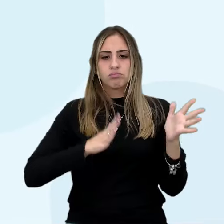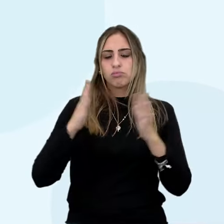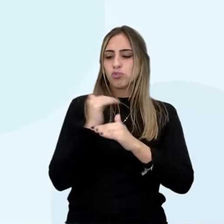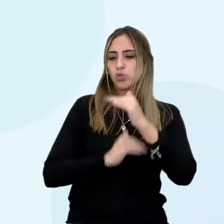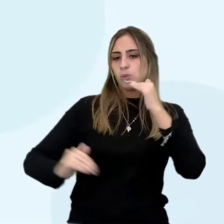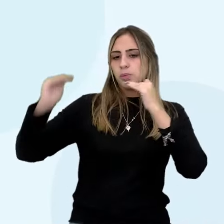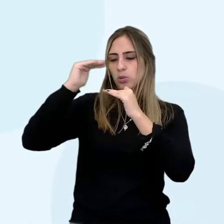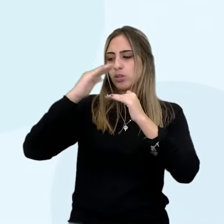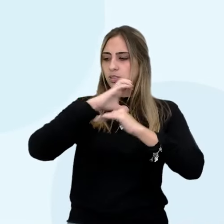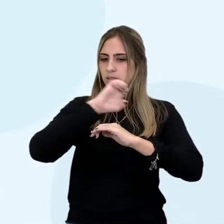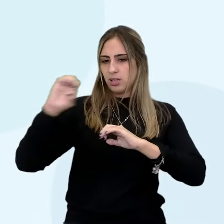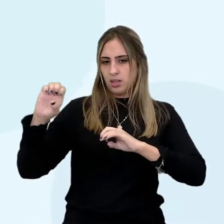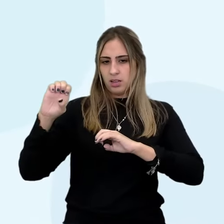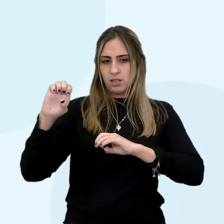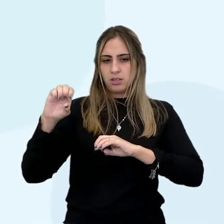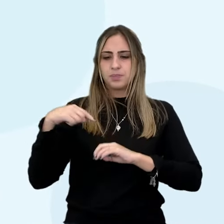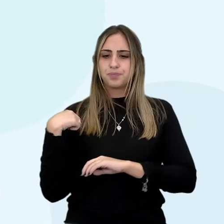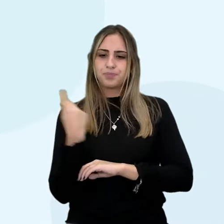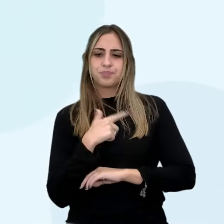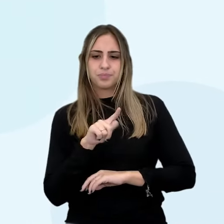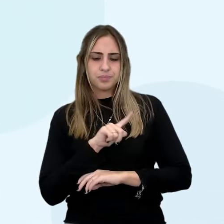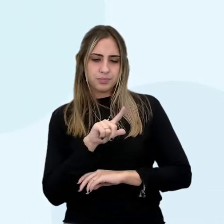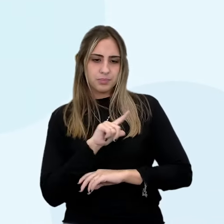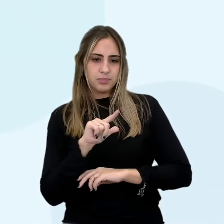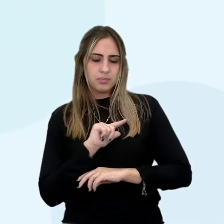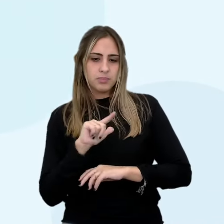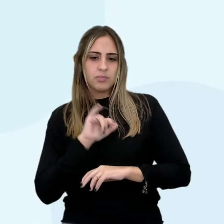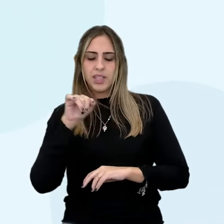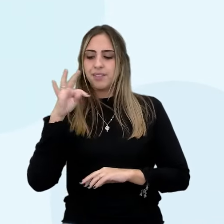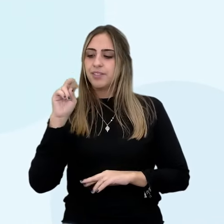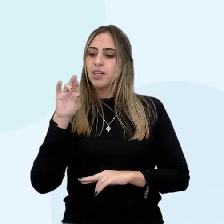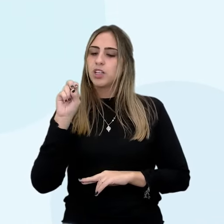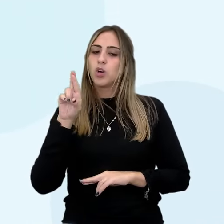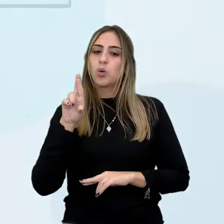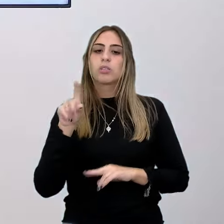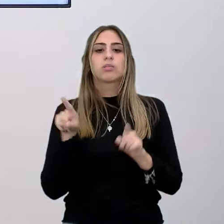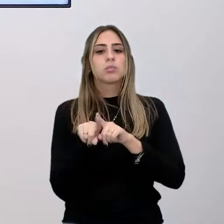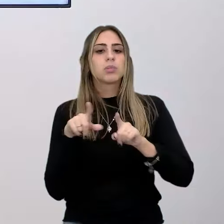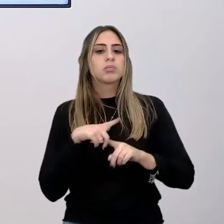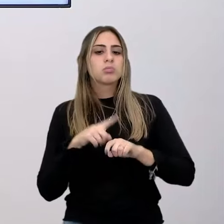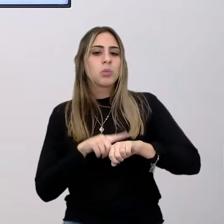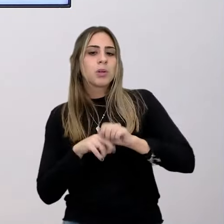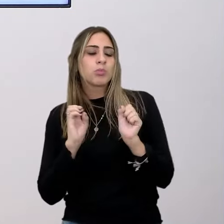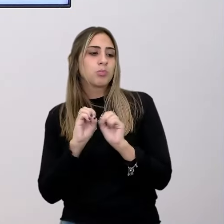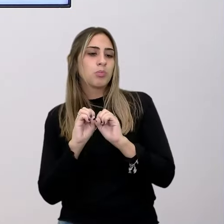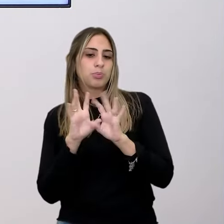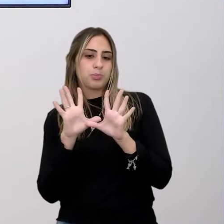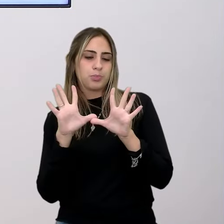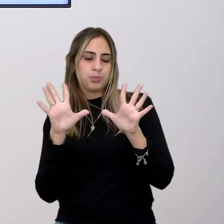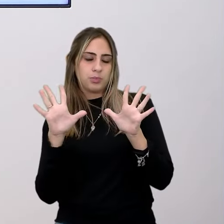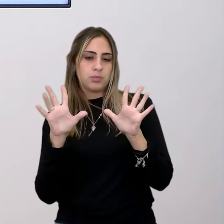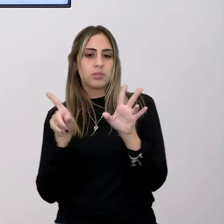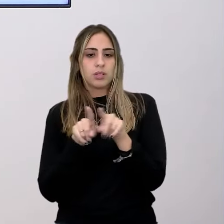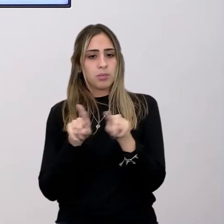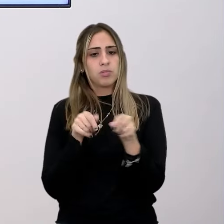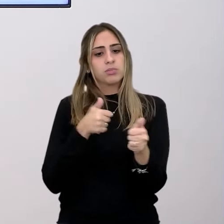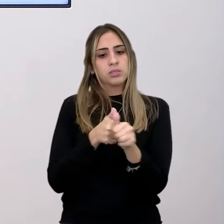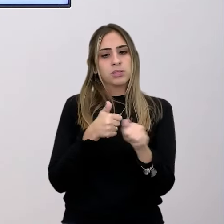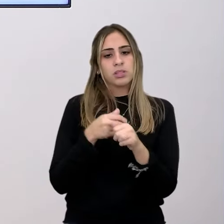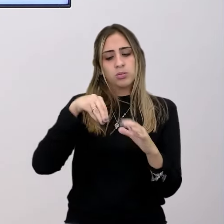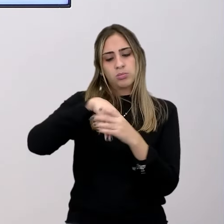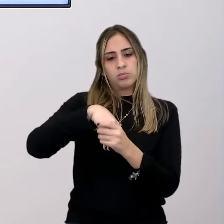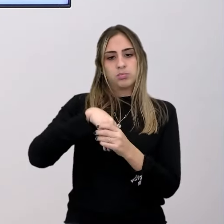esquerda e nós temos aqui na parte de inferior nós temos alguns momentos de claridade que vai seguindo